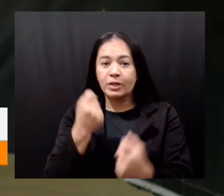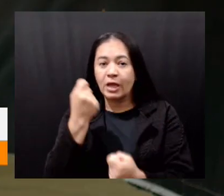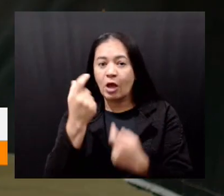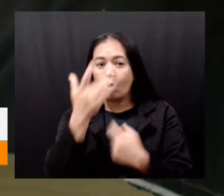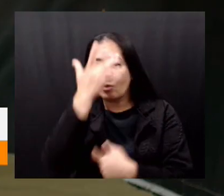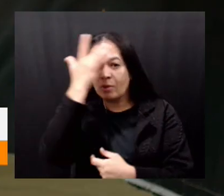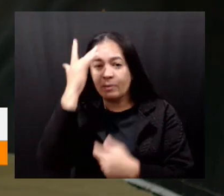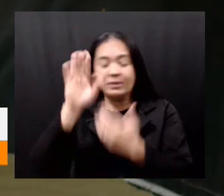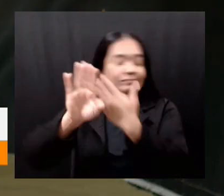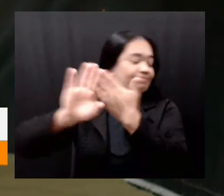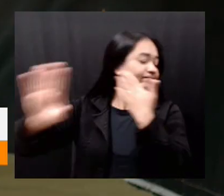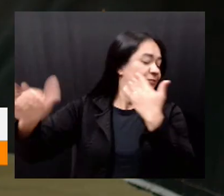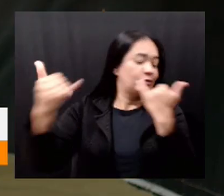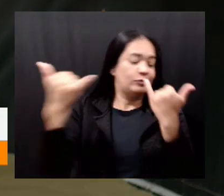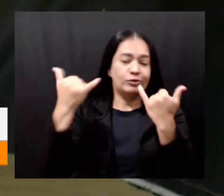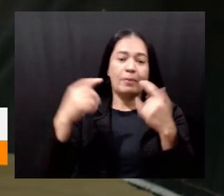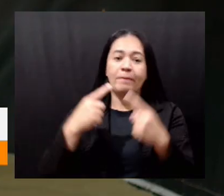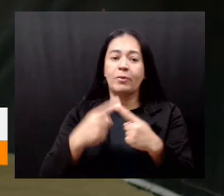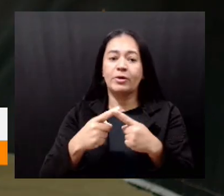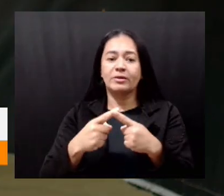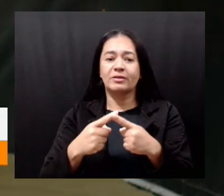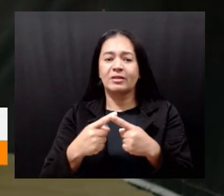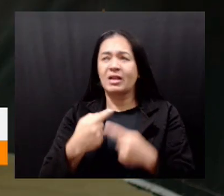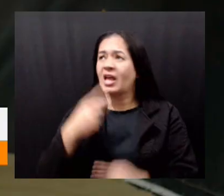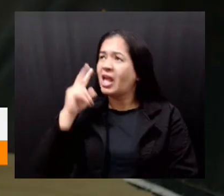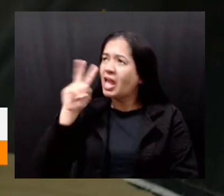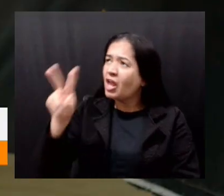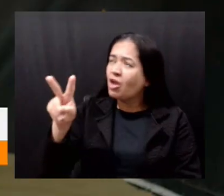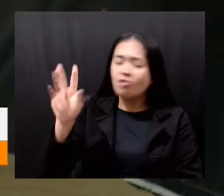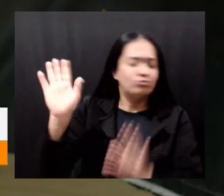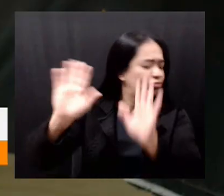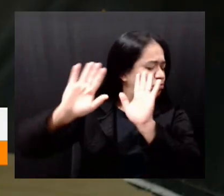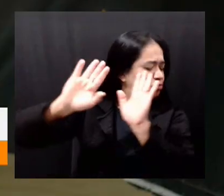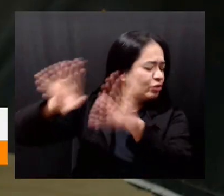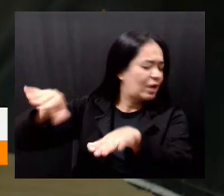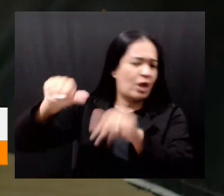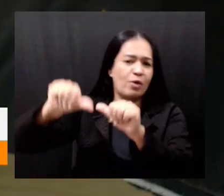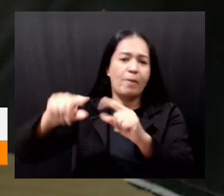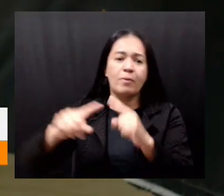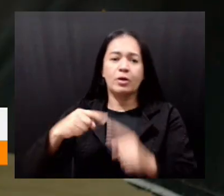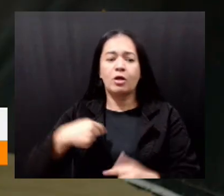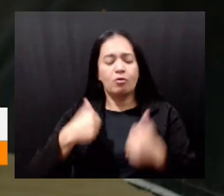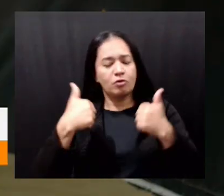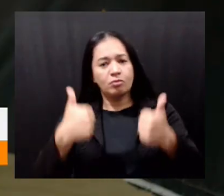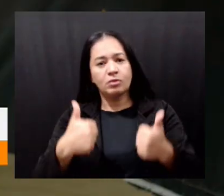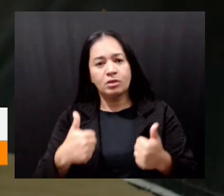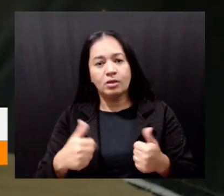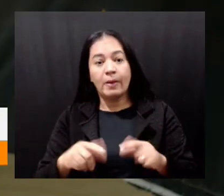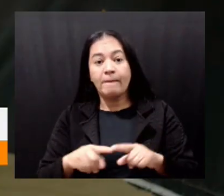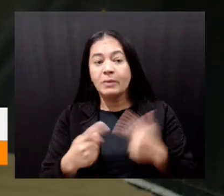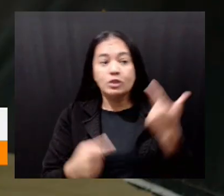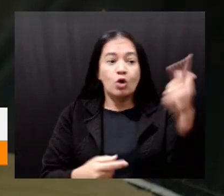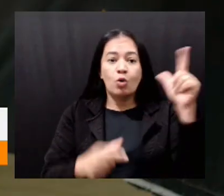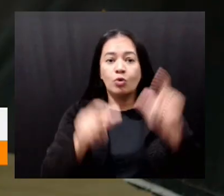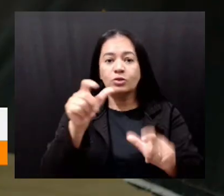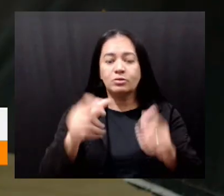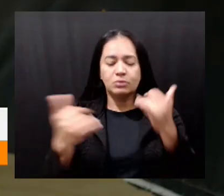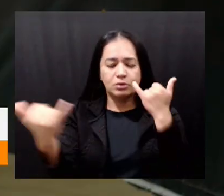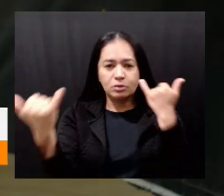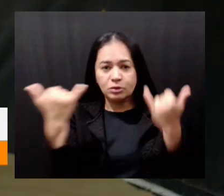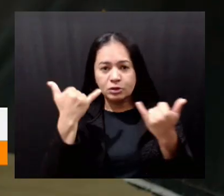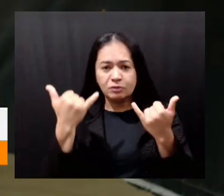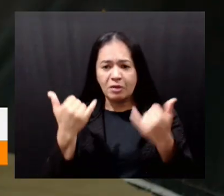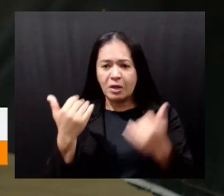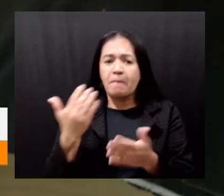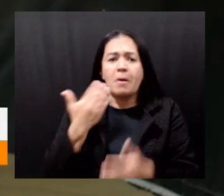aí elas dizem, eu não vou ficar sabendo de nada ruim, porque daí eu vou ficar bem. E outras pessoas se informam compulsivamente, quer